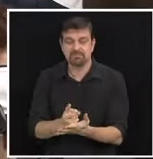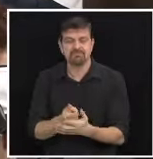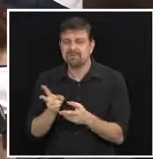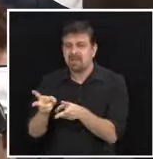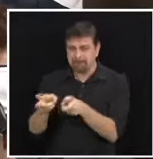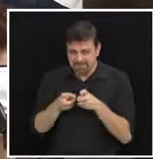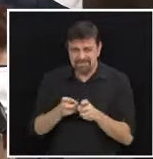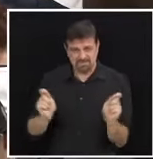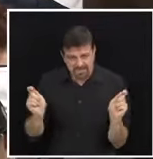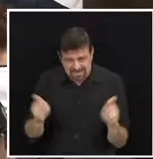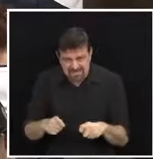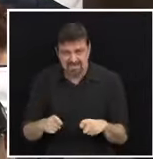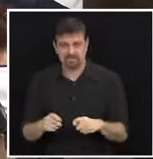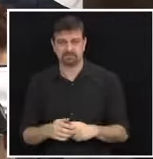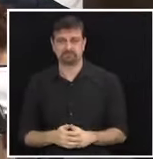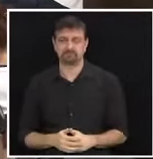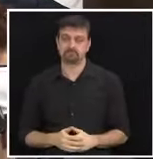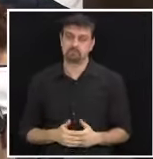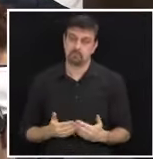Então,